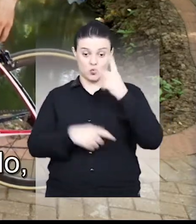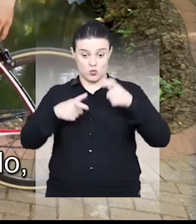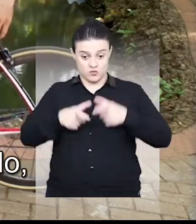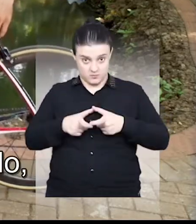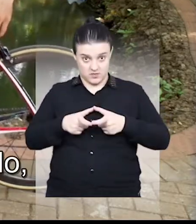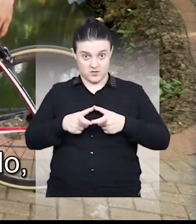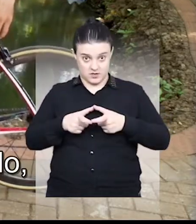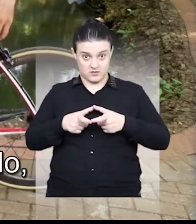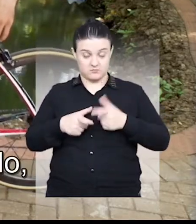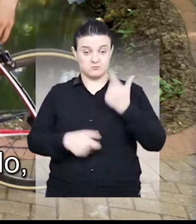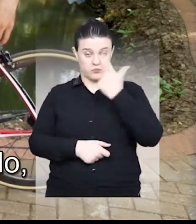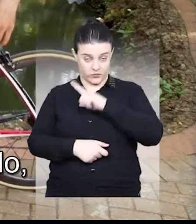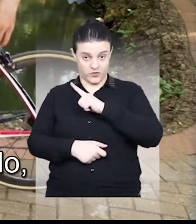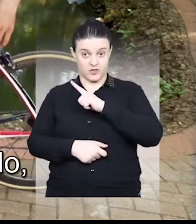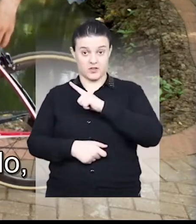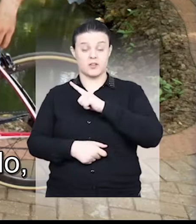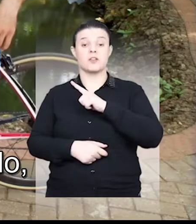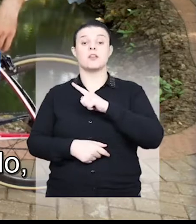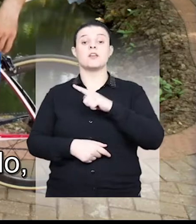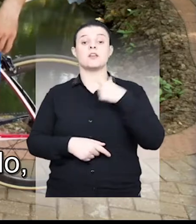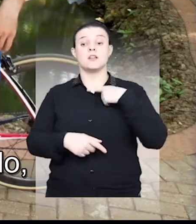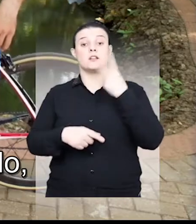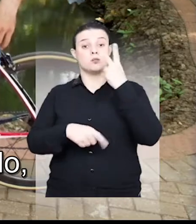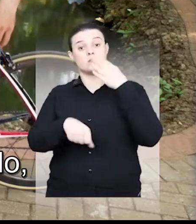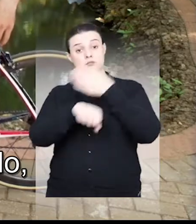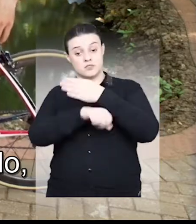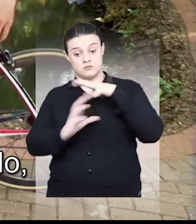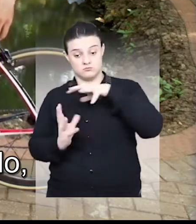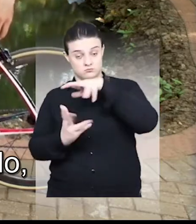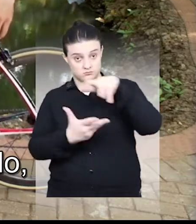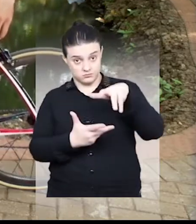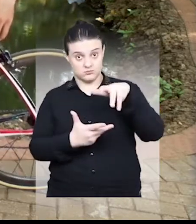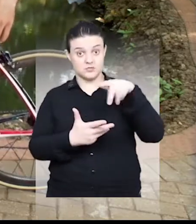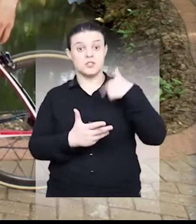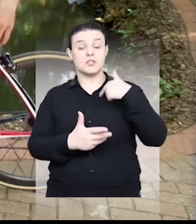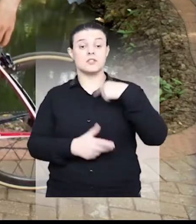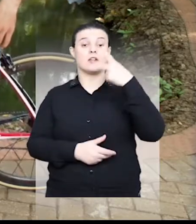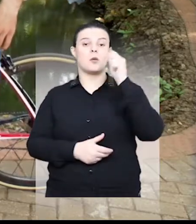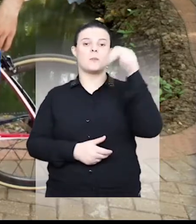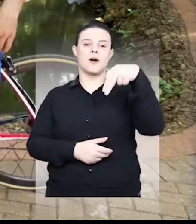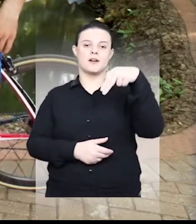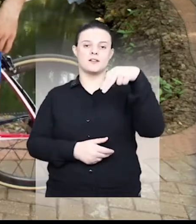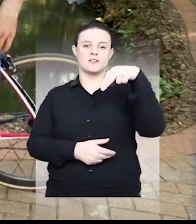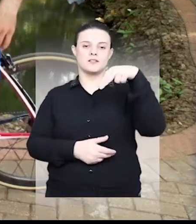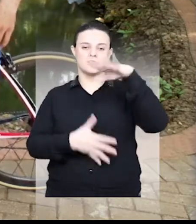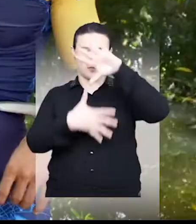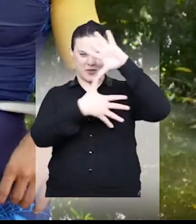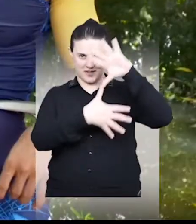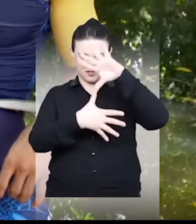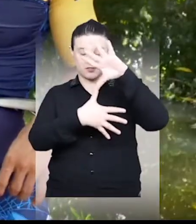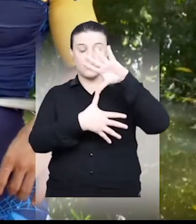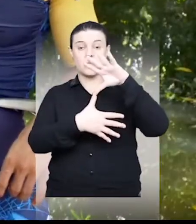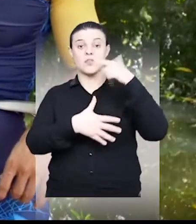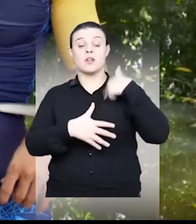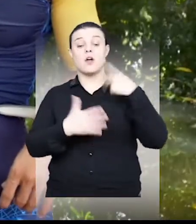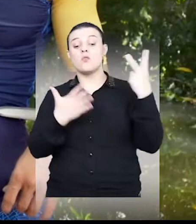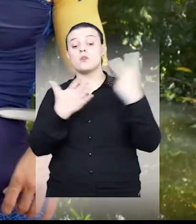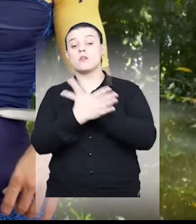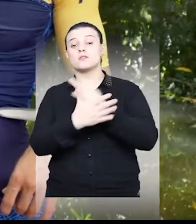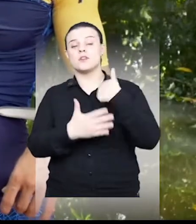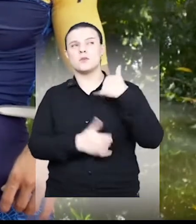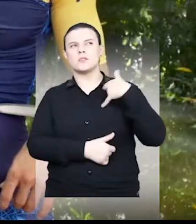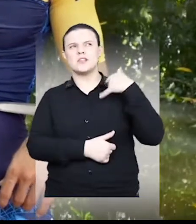2 medalhas em Copas do Mundo, e 2 participações mundiais e os Jogos Pan-Americanos. Minha lesão foi